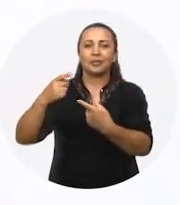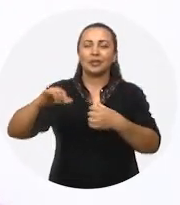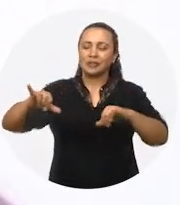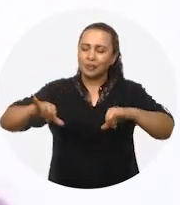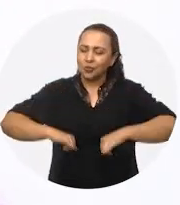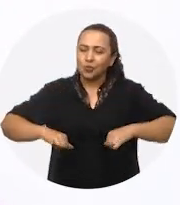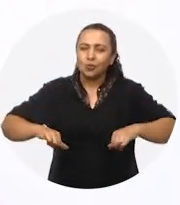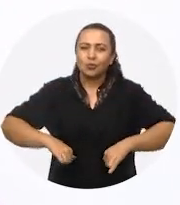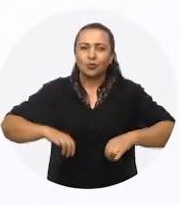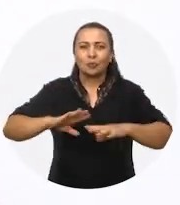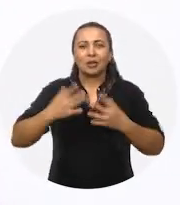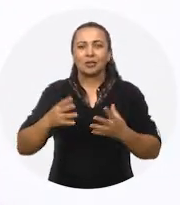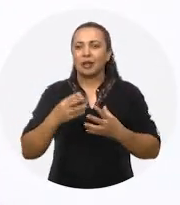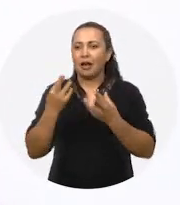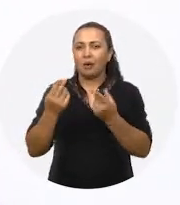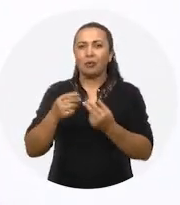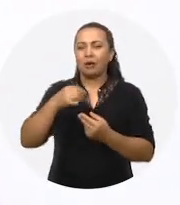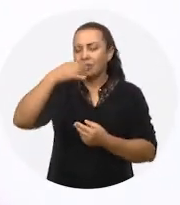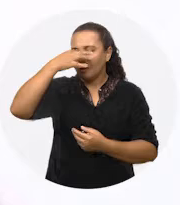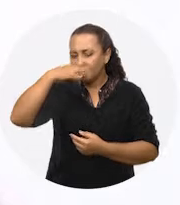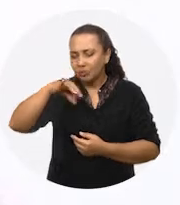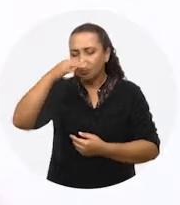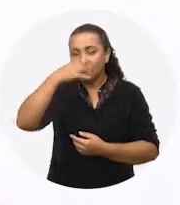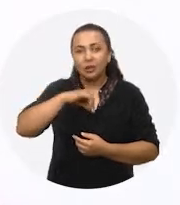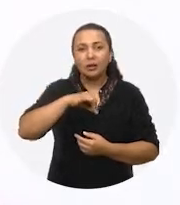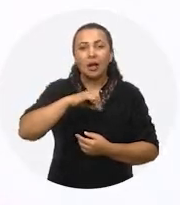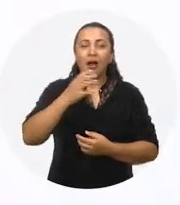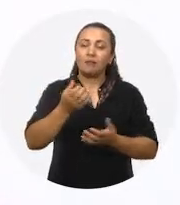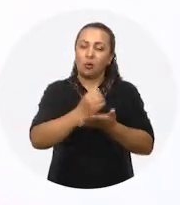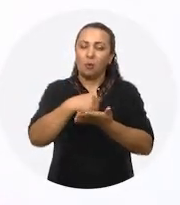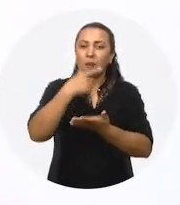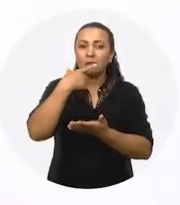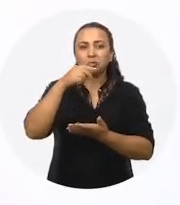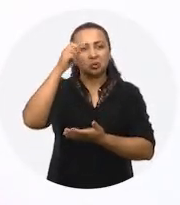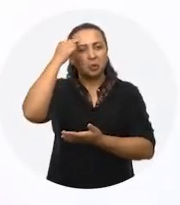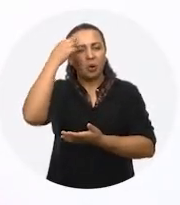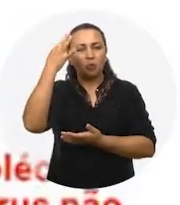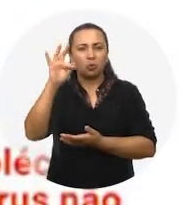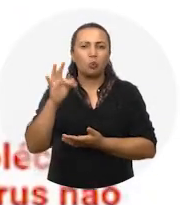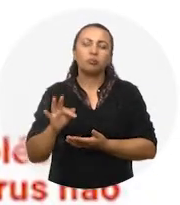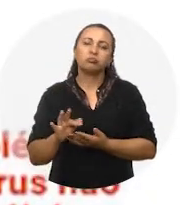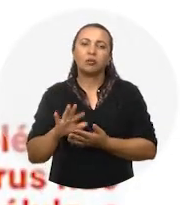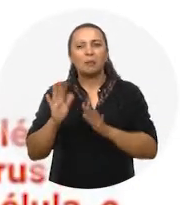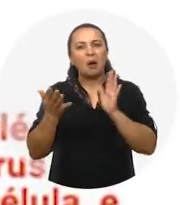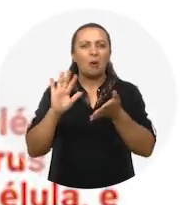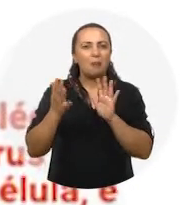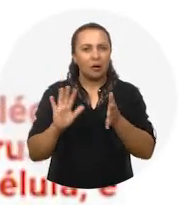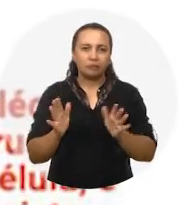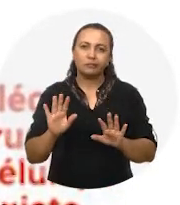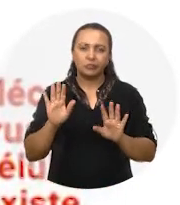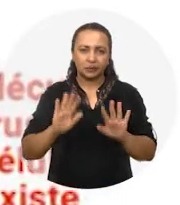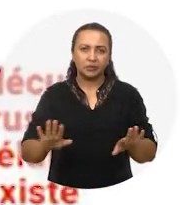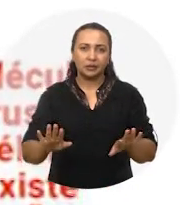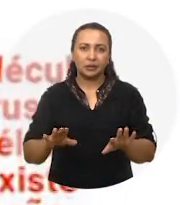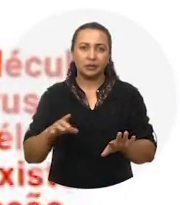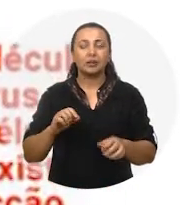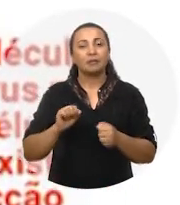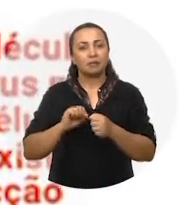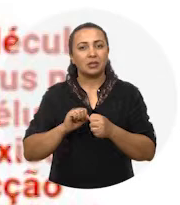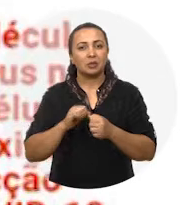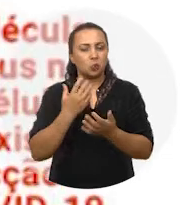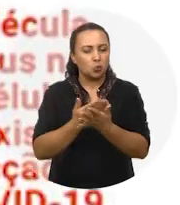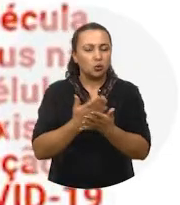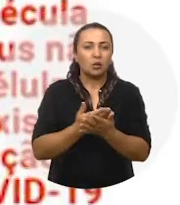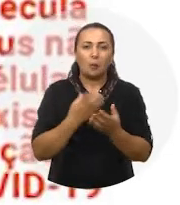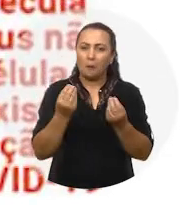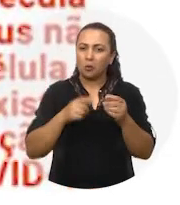infectada. É como se você está gripado, vai tomar um multigripe ou vai tomar alguma coisa para dor de cabeça. Esse seria mais ou menos o efeito dessa molécula que a gente está